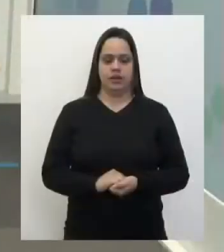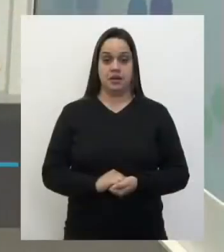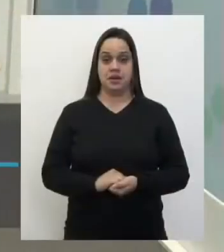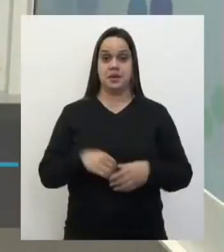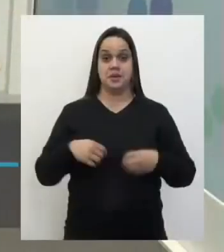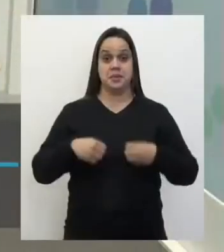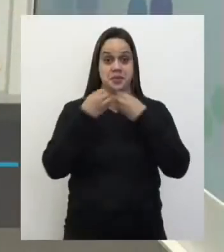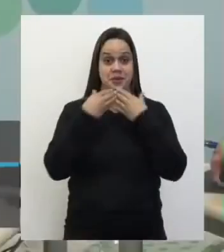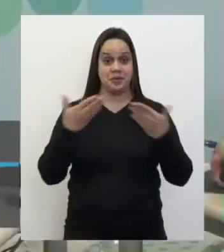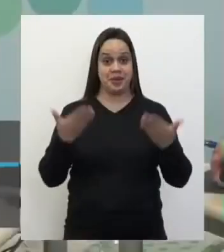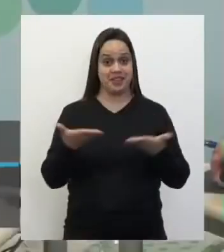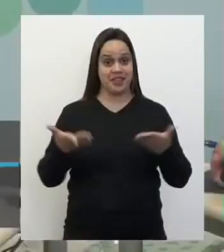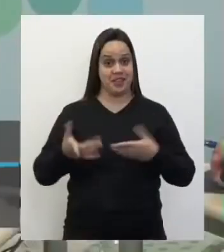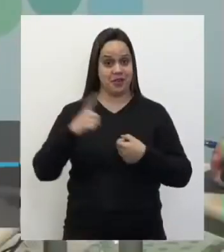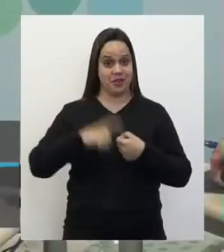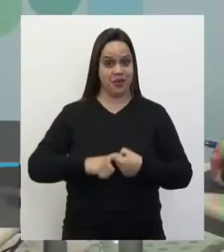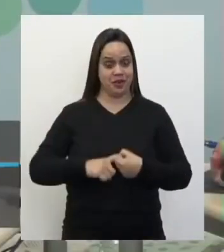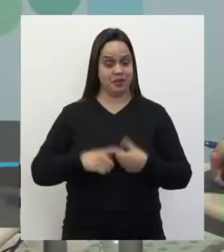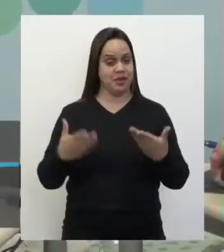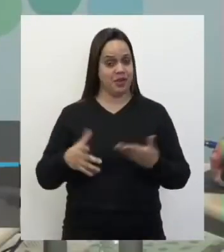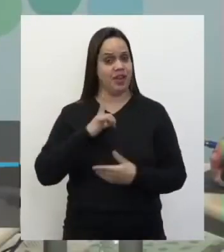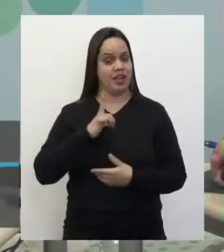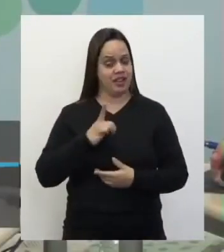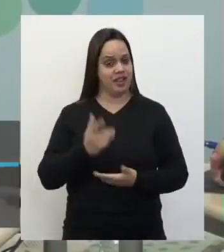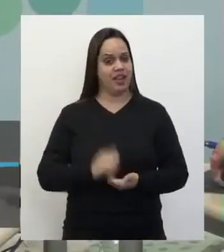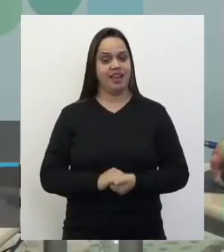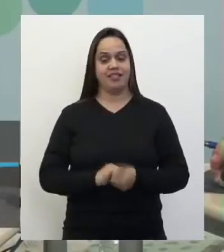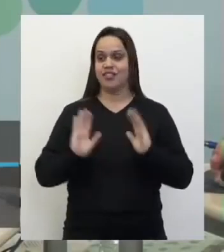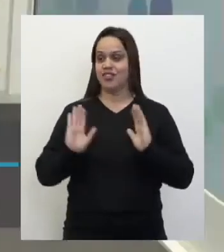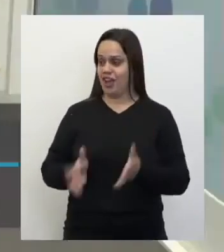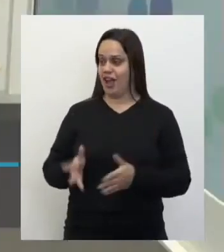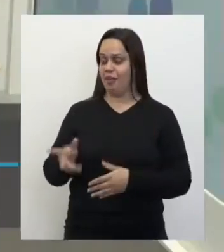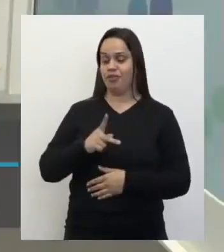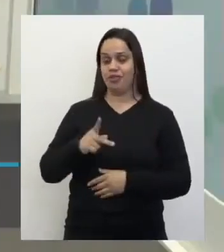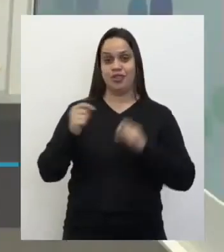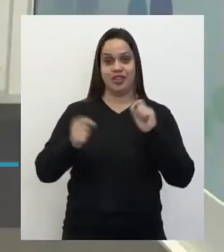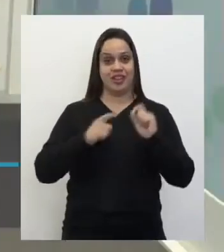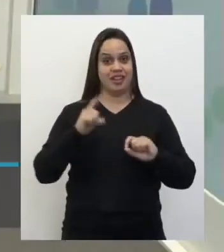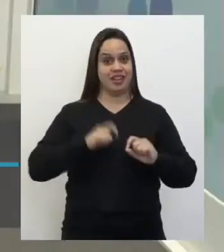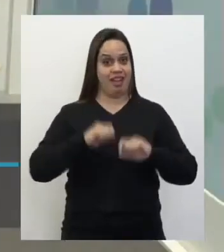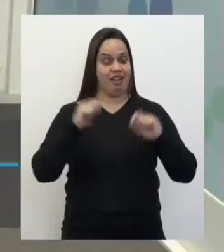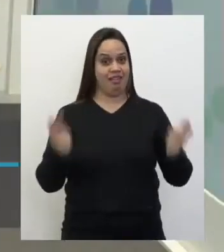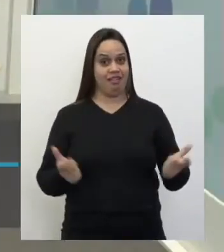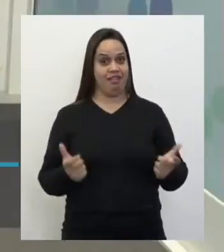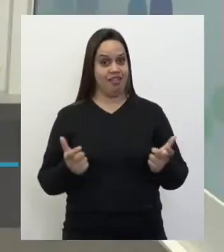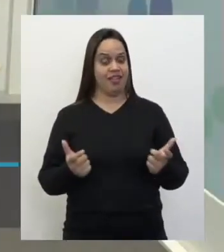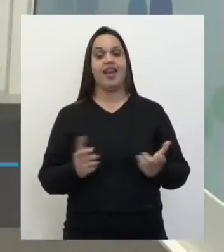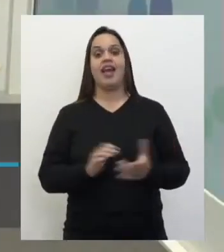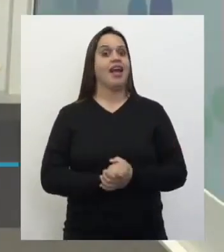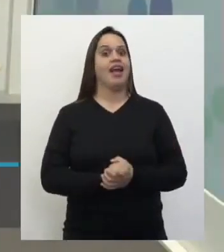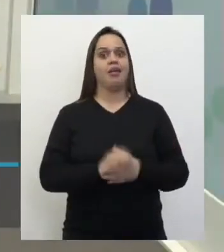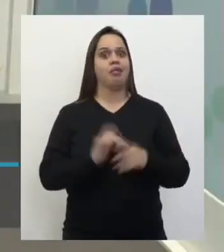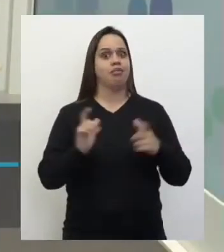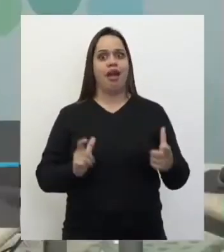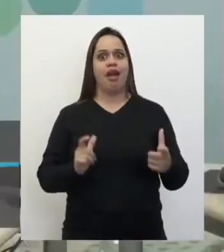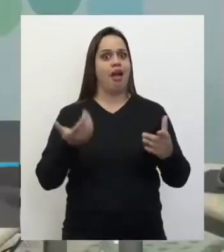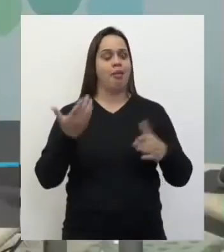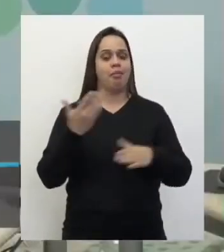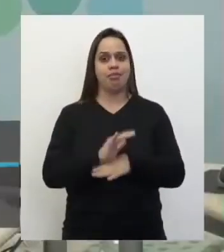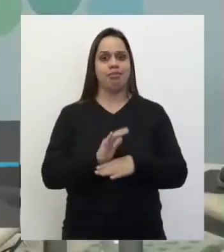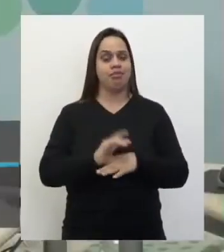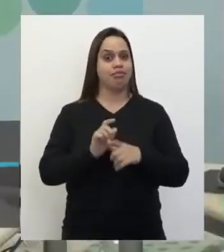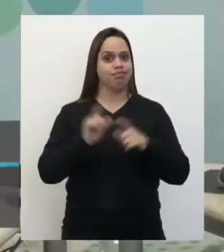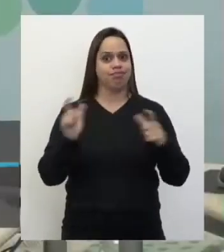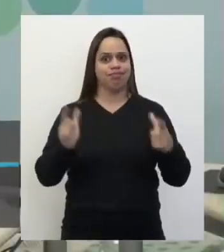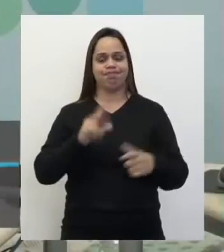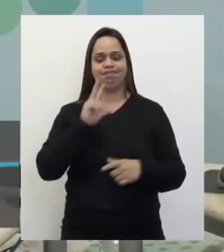Muito bem, estamos de volta. Tivemos aí, professora, uma contribuição intensa. Ótimo. E muita coisa legal. Olha, gostei aqui. Tem